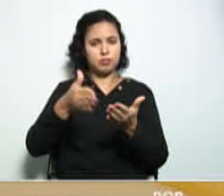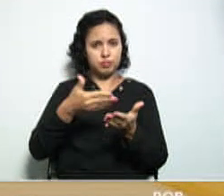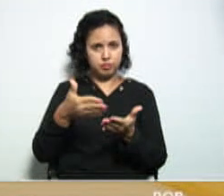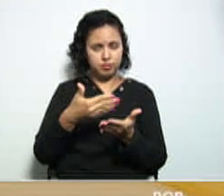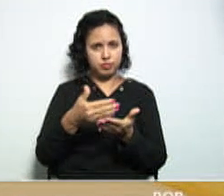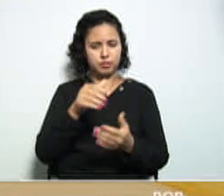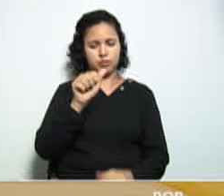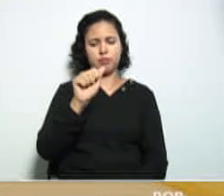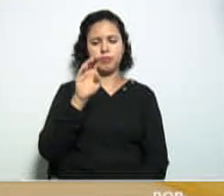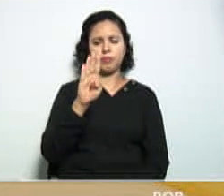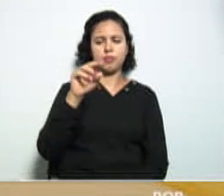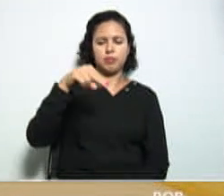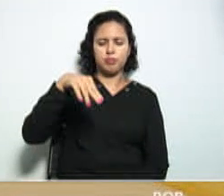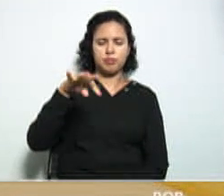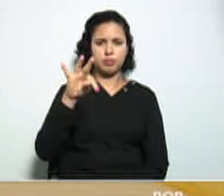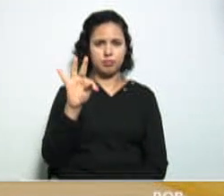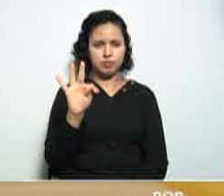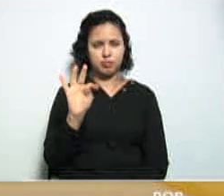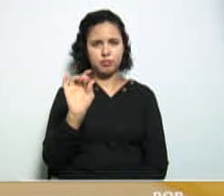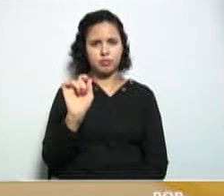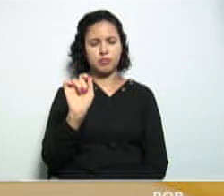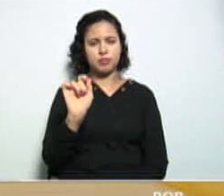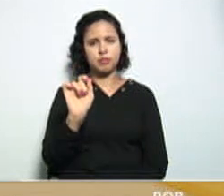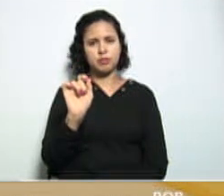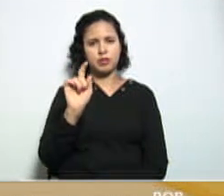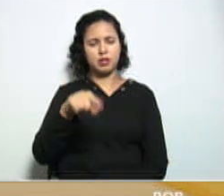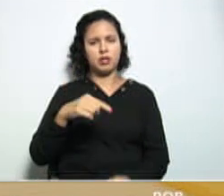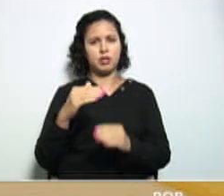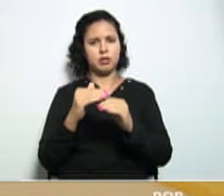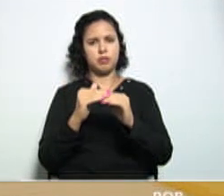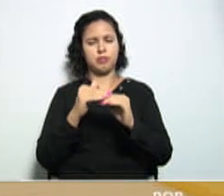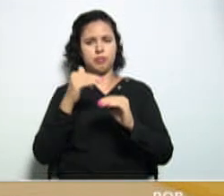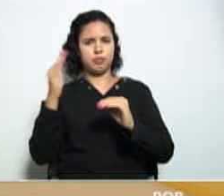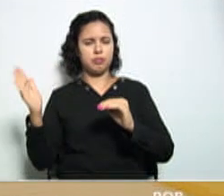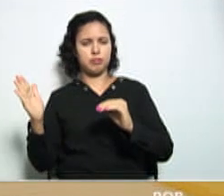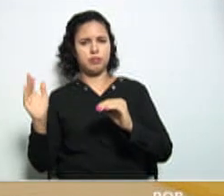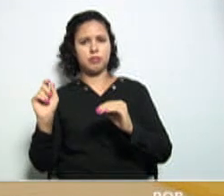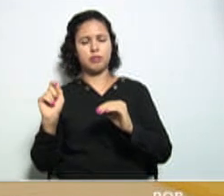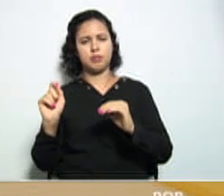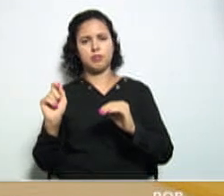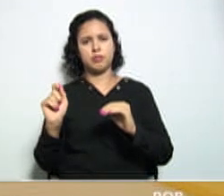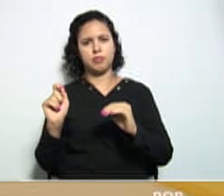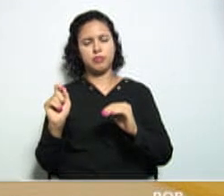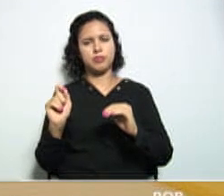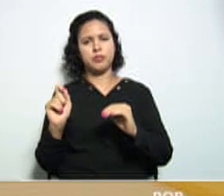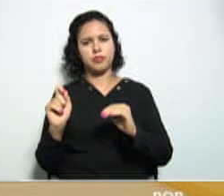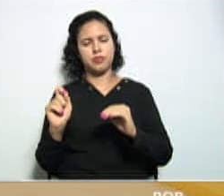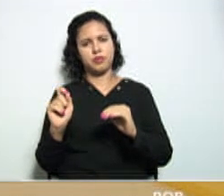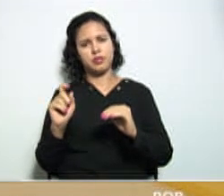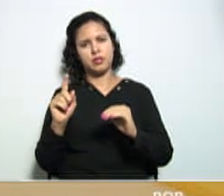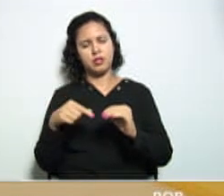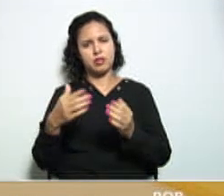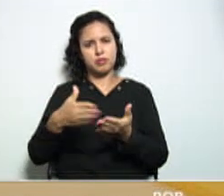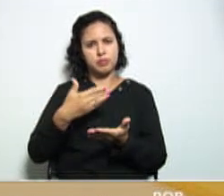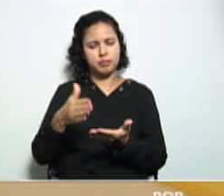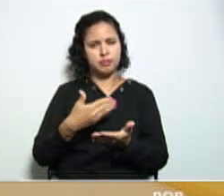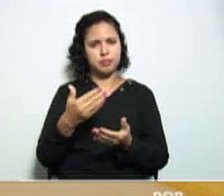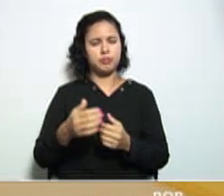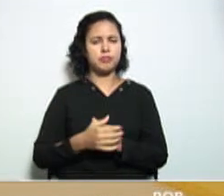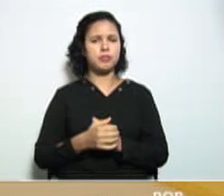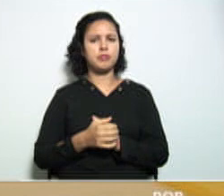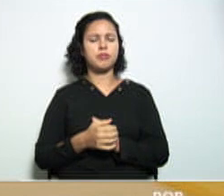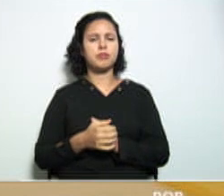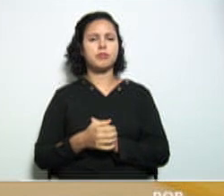A ABNT recomenda que seja no canto superior direito em algarismos arábicos.